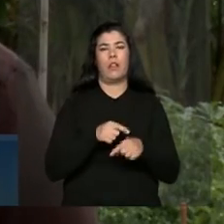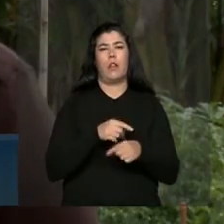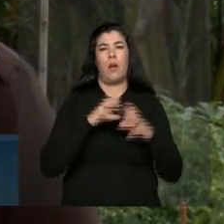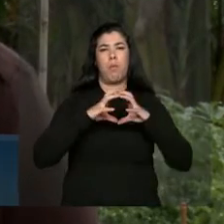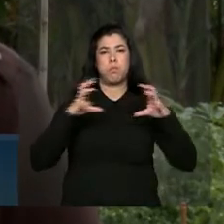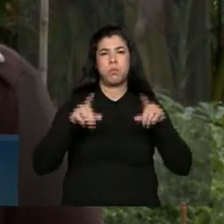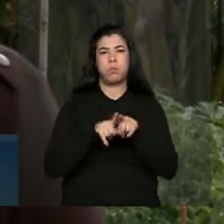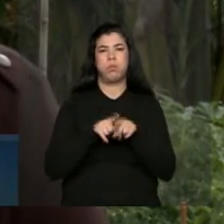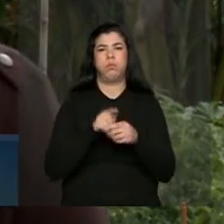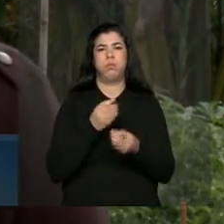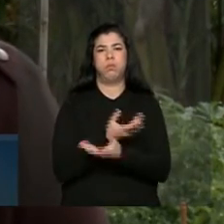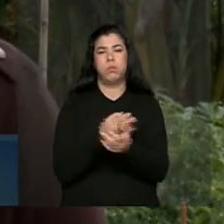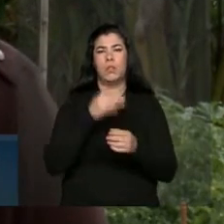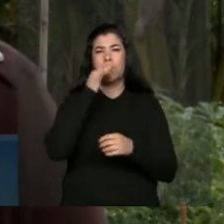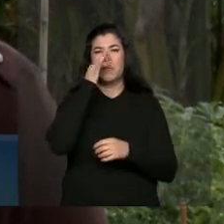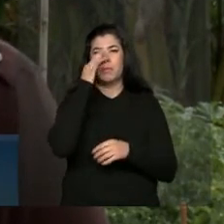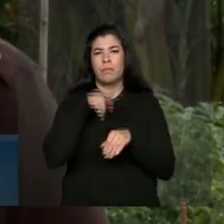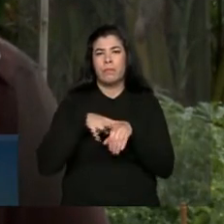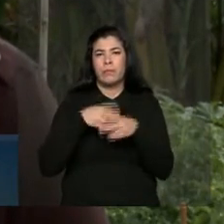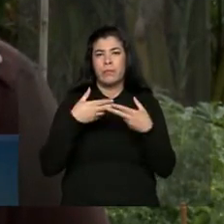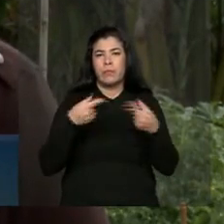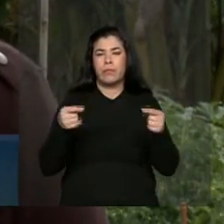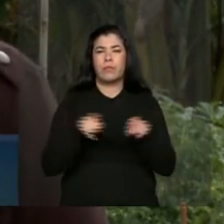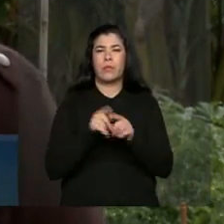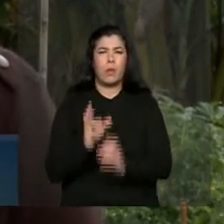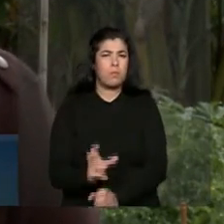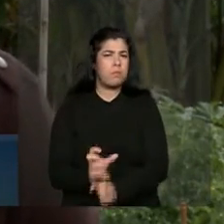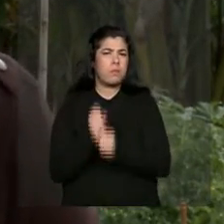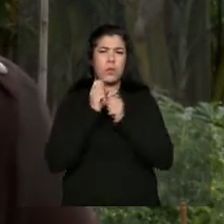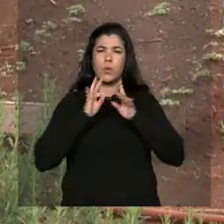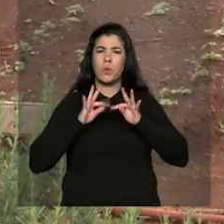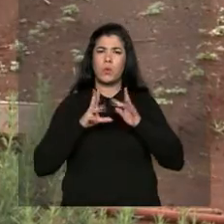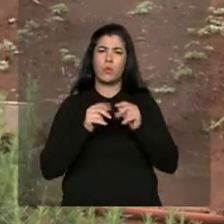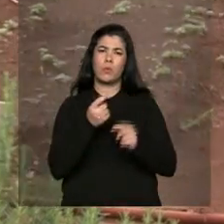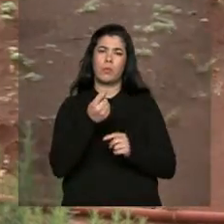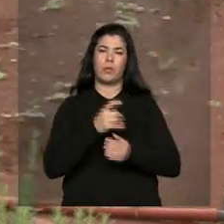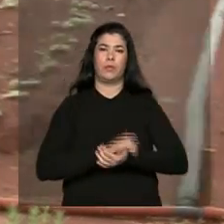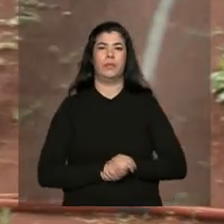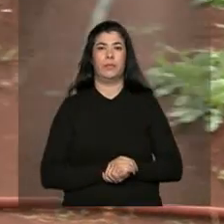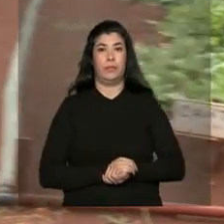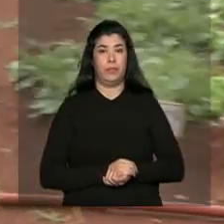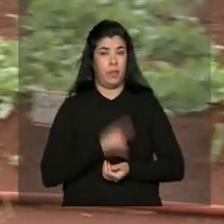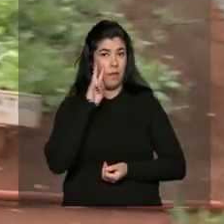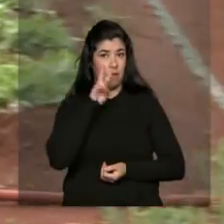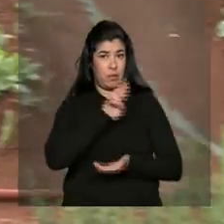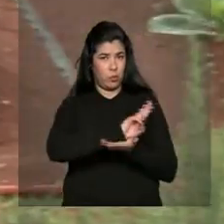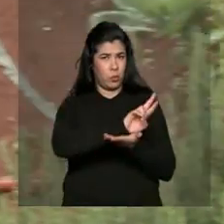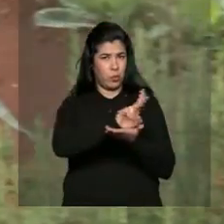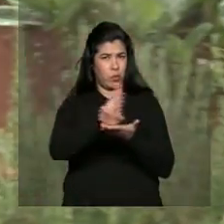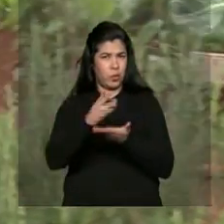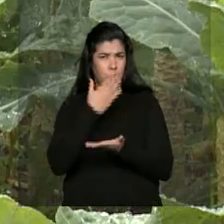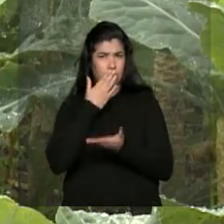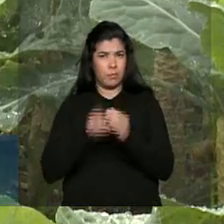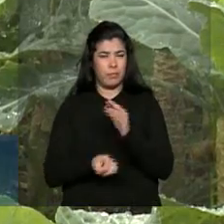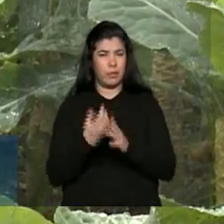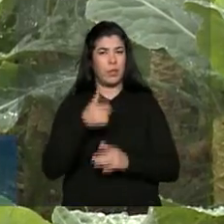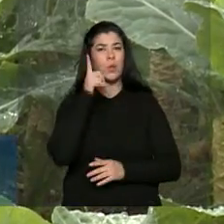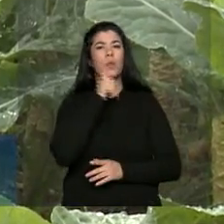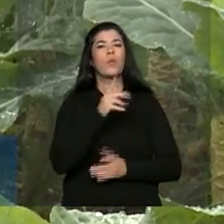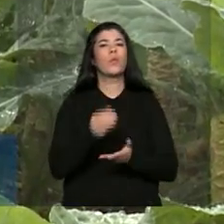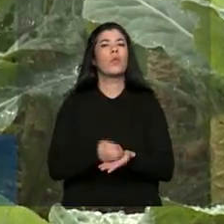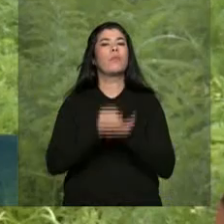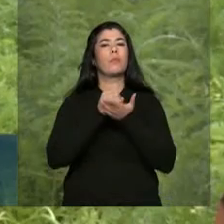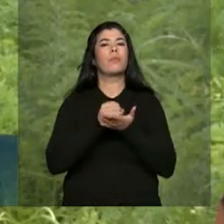cheiro verde, mandioca, de tudo um pouquinho. Essa variedade só foi possível com o apoio